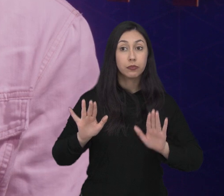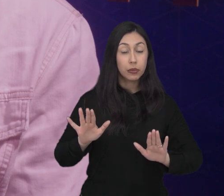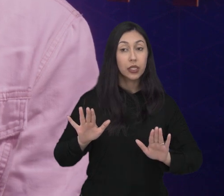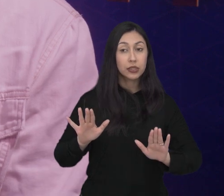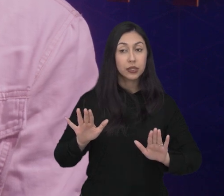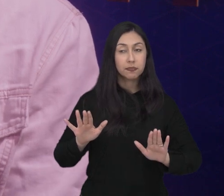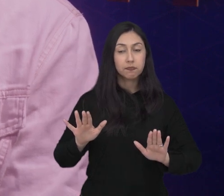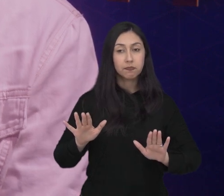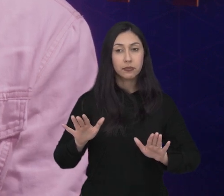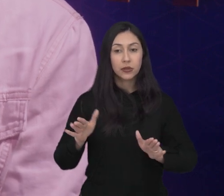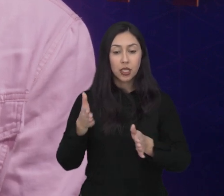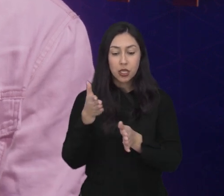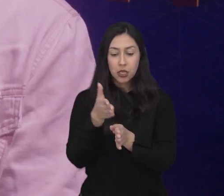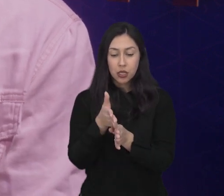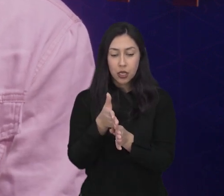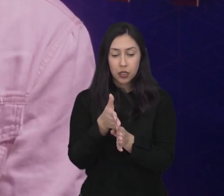depois,